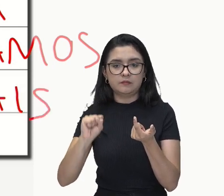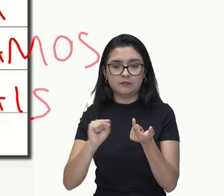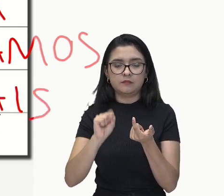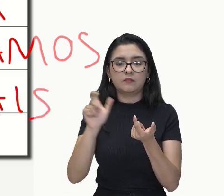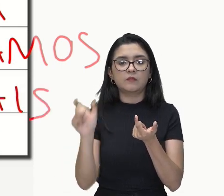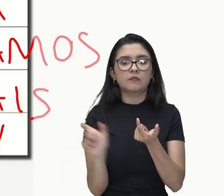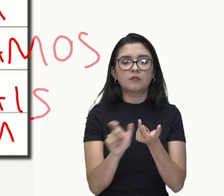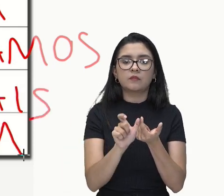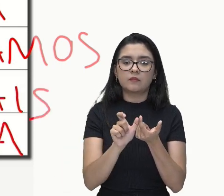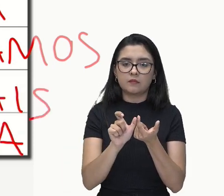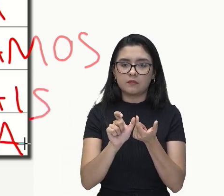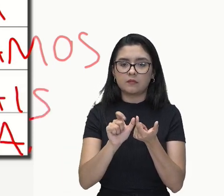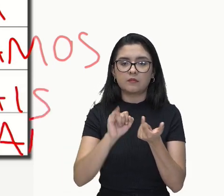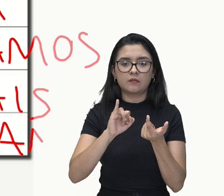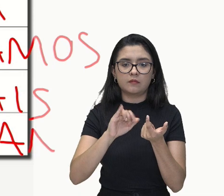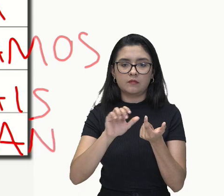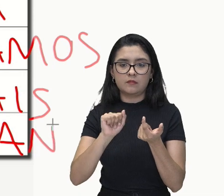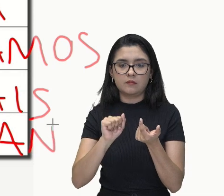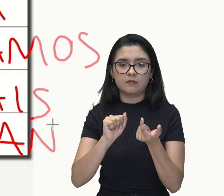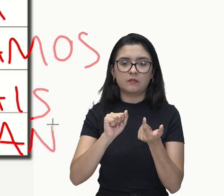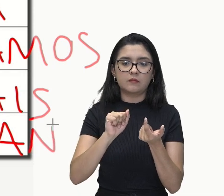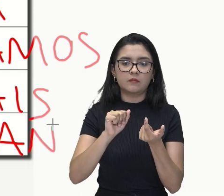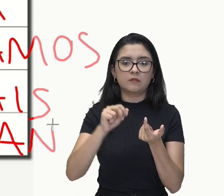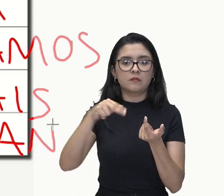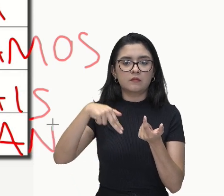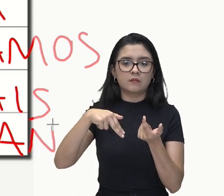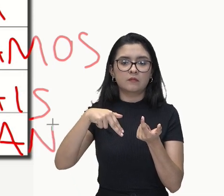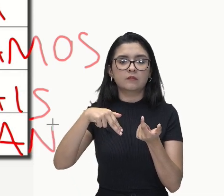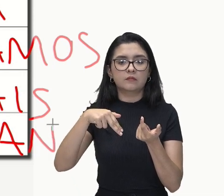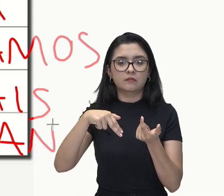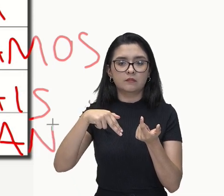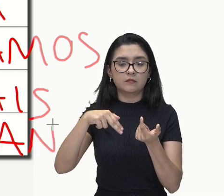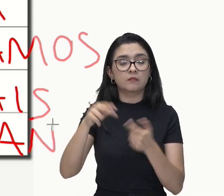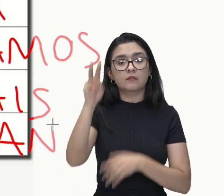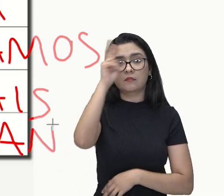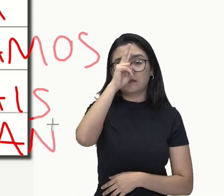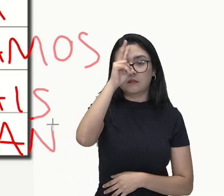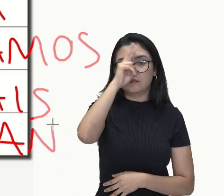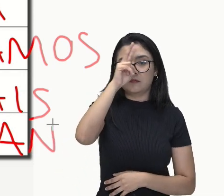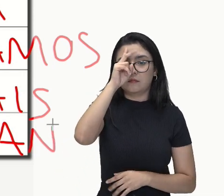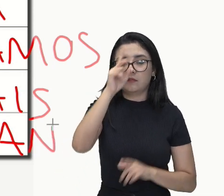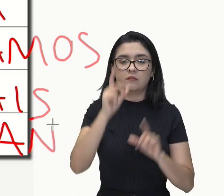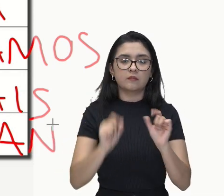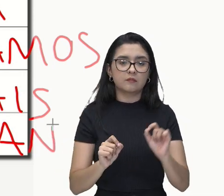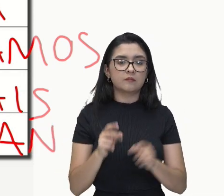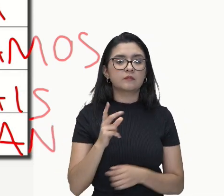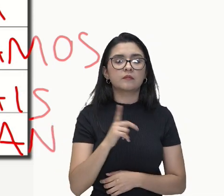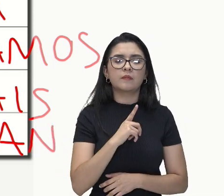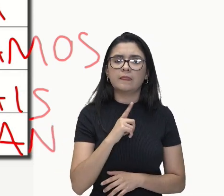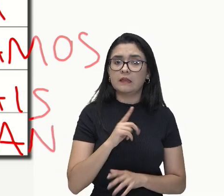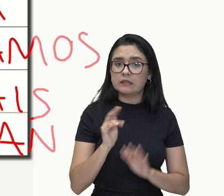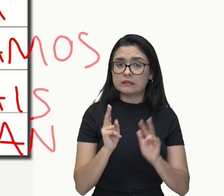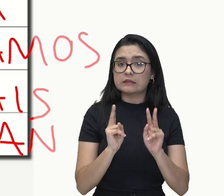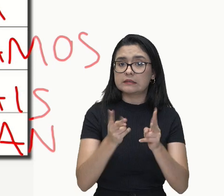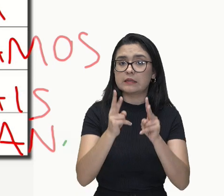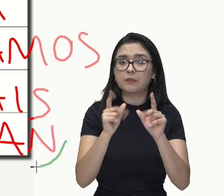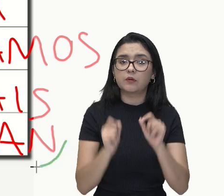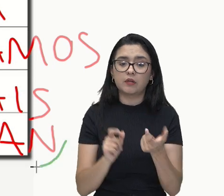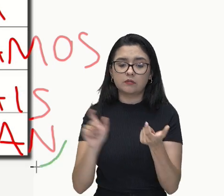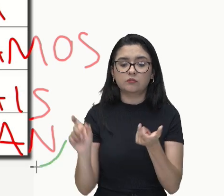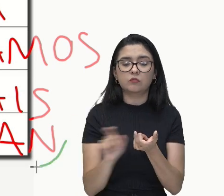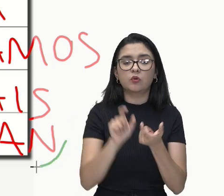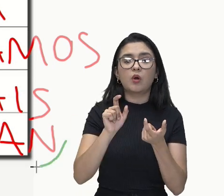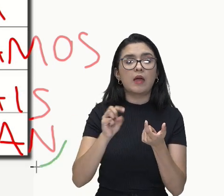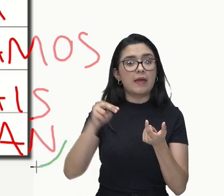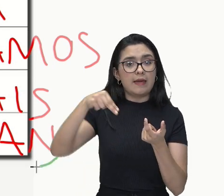bebiam. Muito parecido com o português esse, né? Lembrando que o ellos Sempre termina com N, tá, pessoal? Não é com M